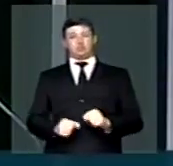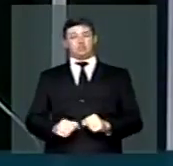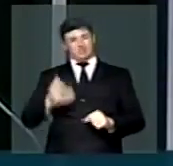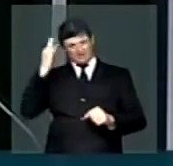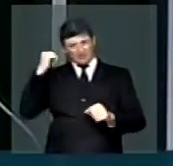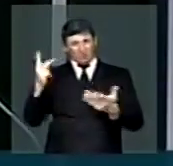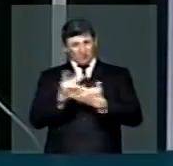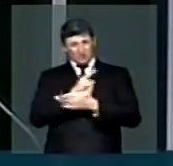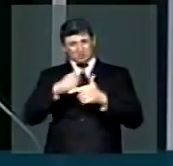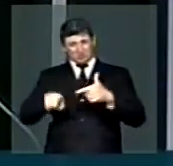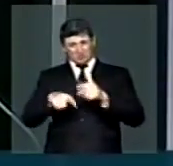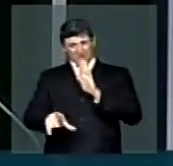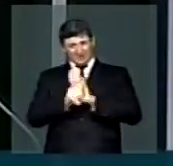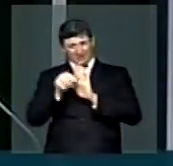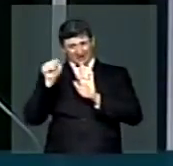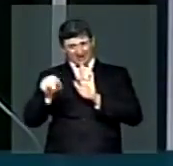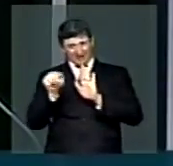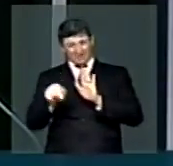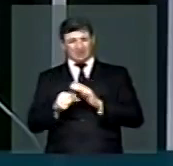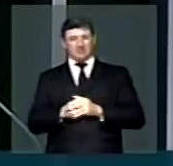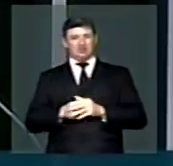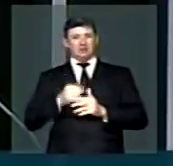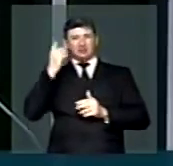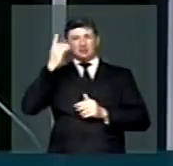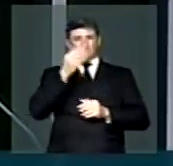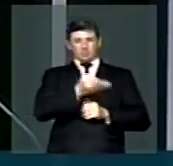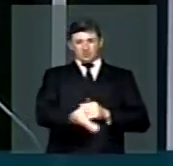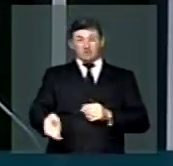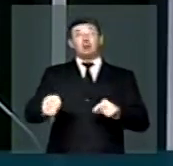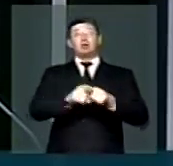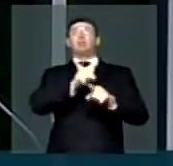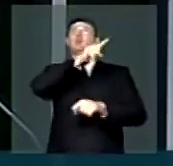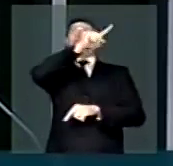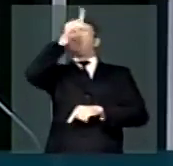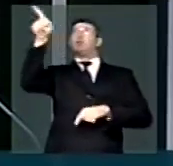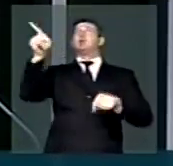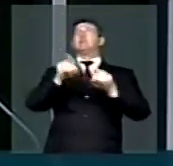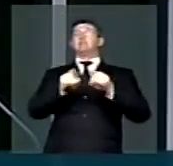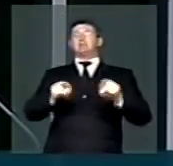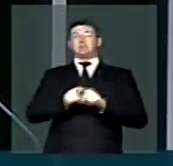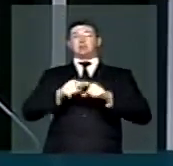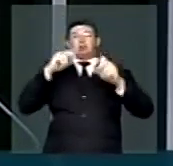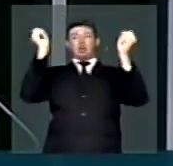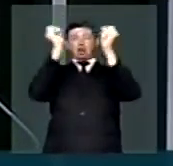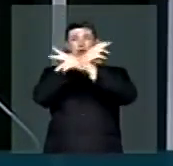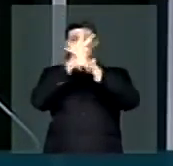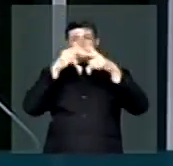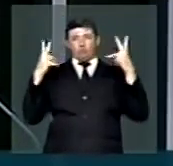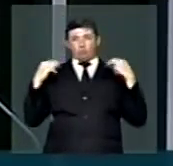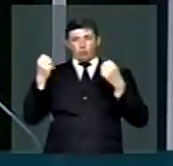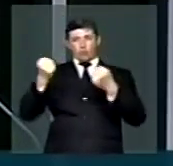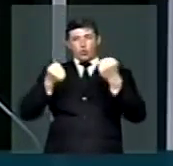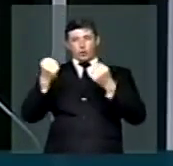senhores deputados e senhores motoristas de ambulância que nos honram com sua presença